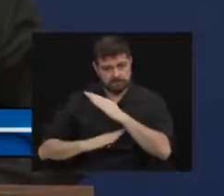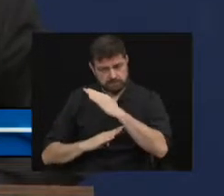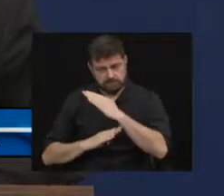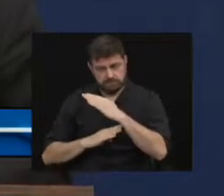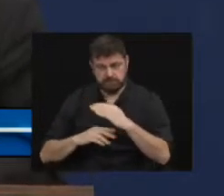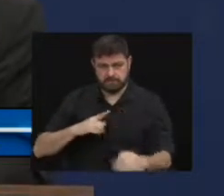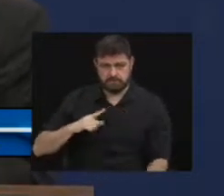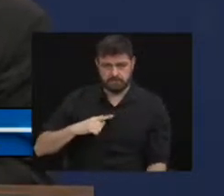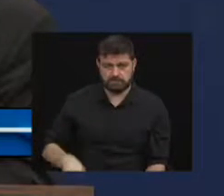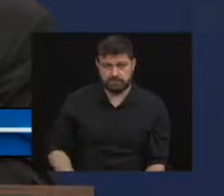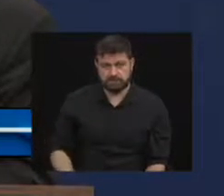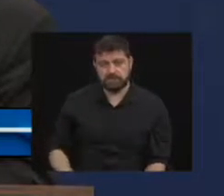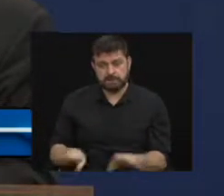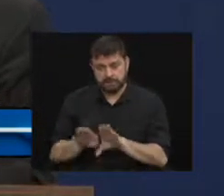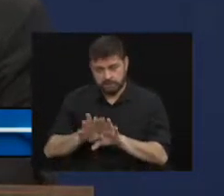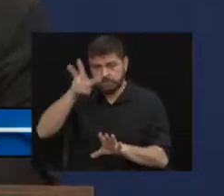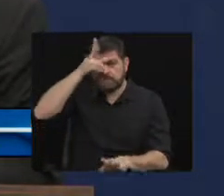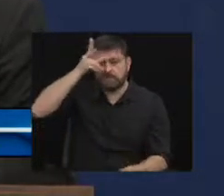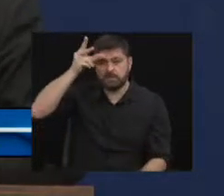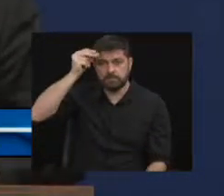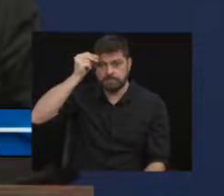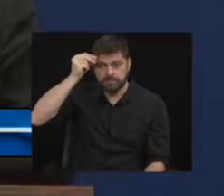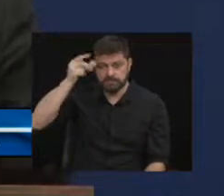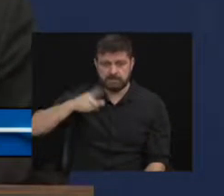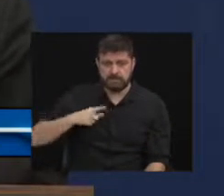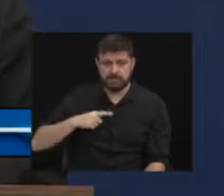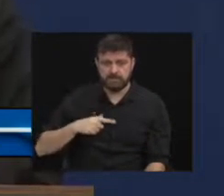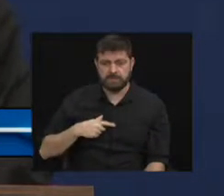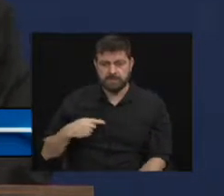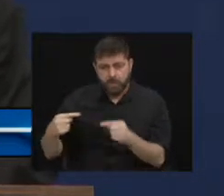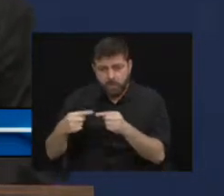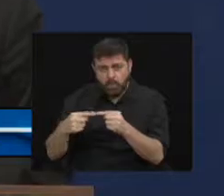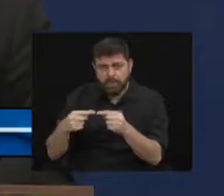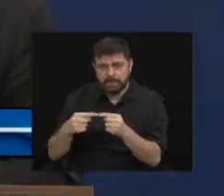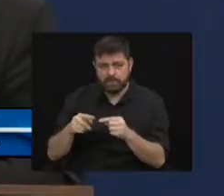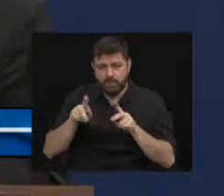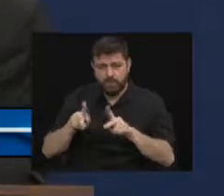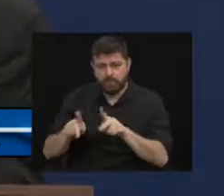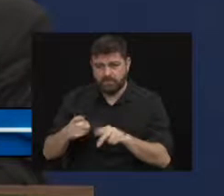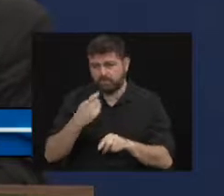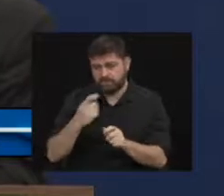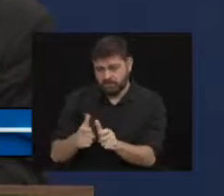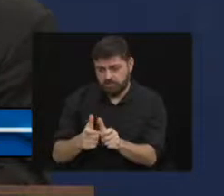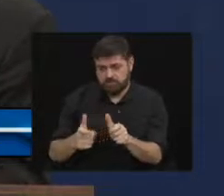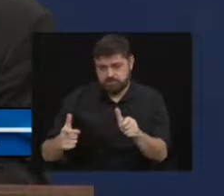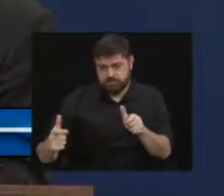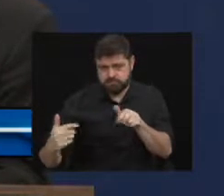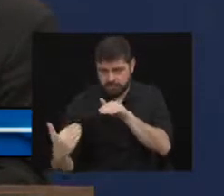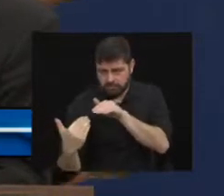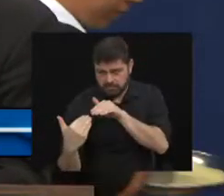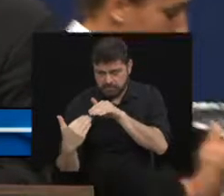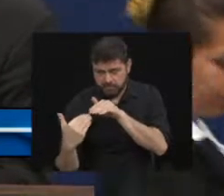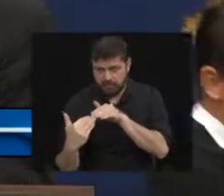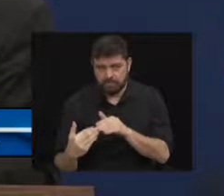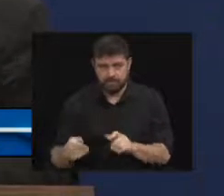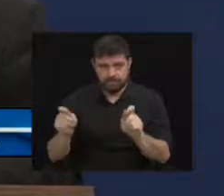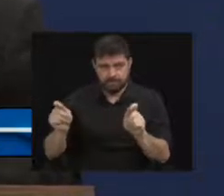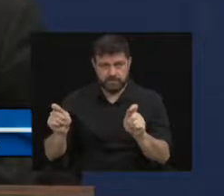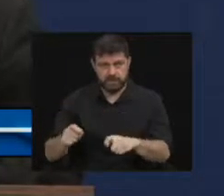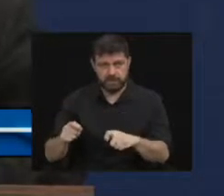famílias de Campinas, como sempre fizeram, uma vez mais, venham efetivamente exercer a